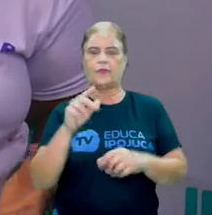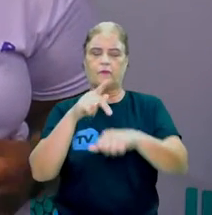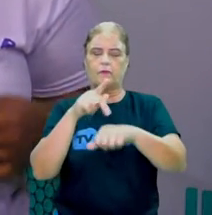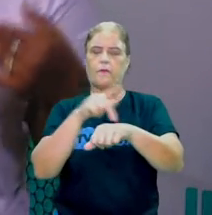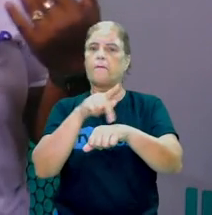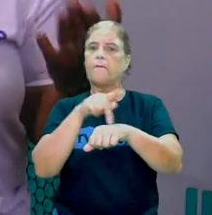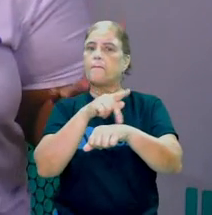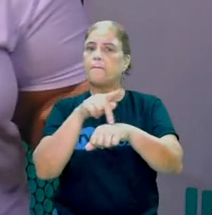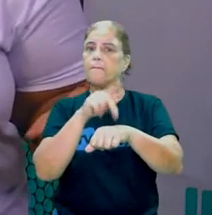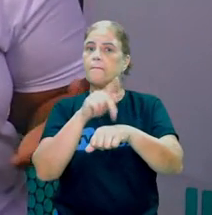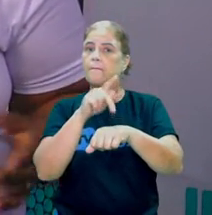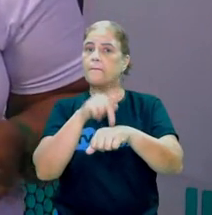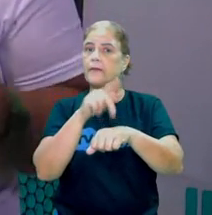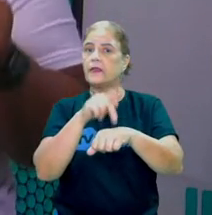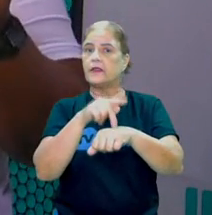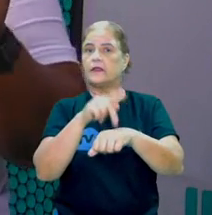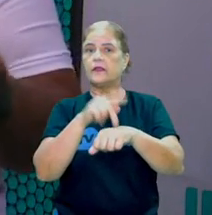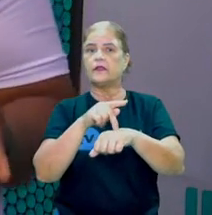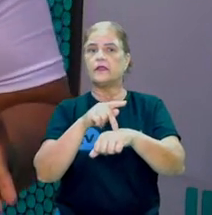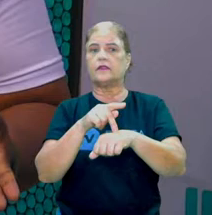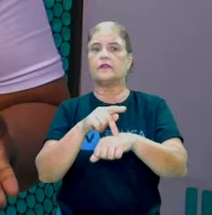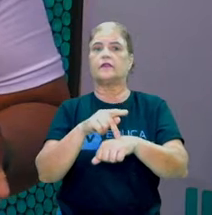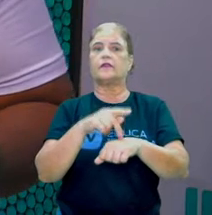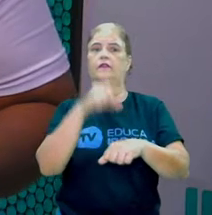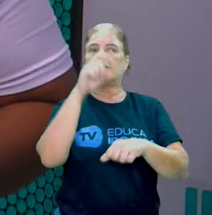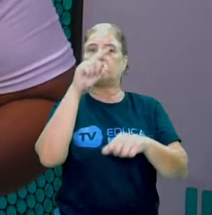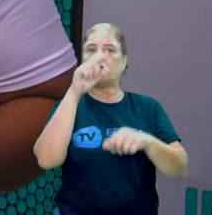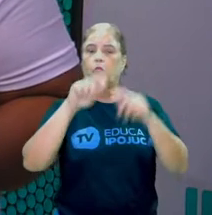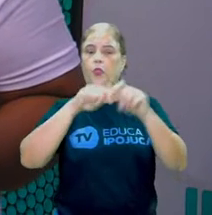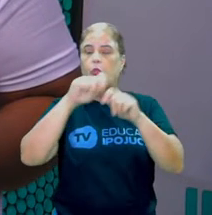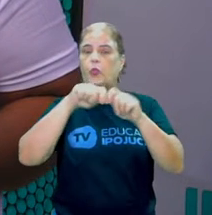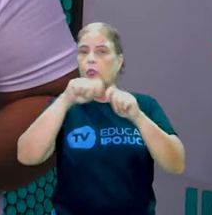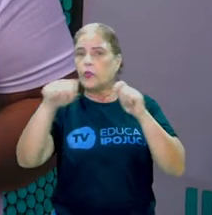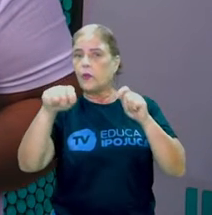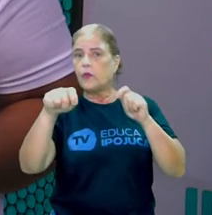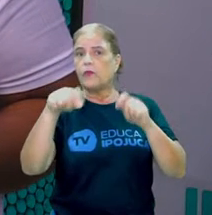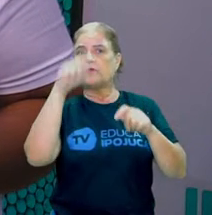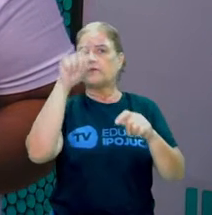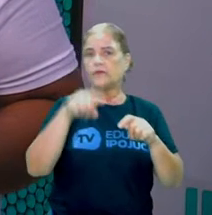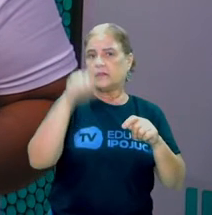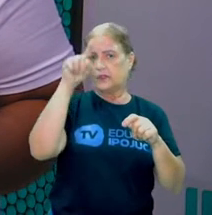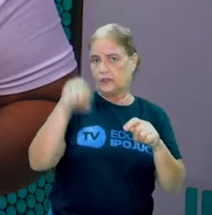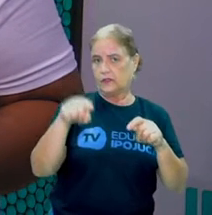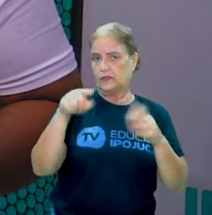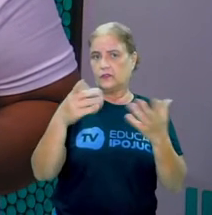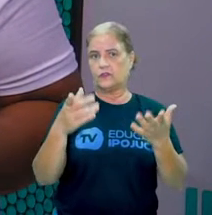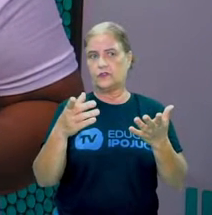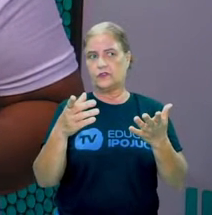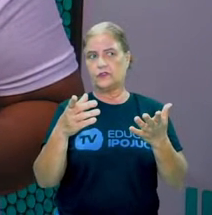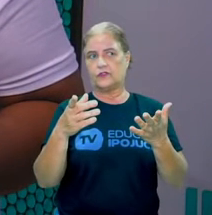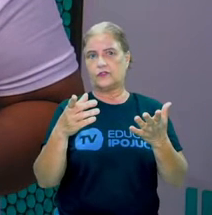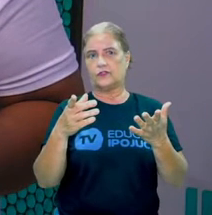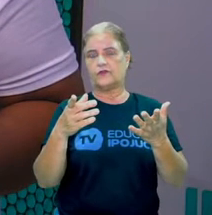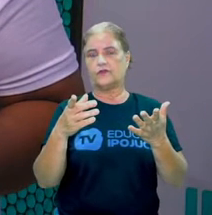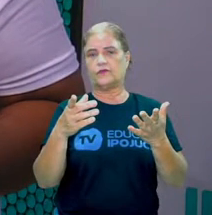Pedrinhas, nós, risquinhos. E aí,